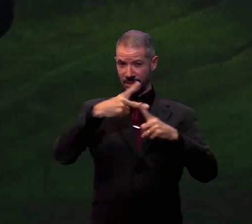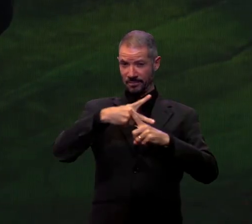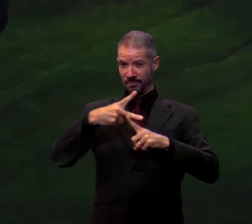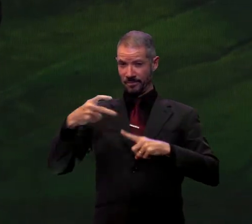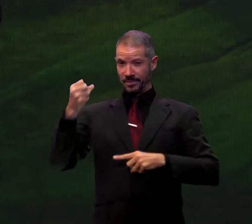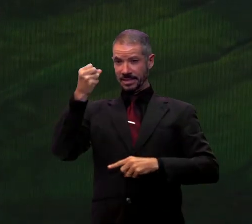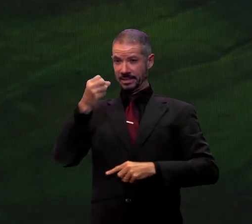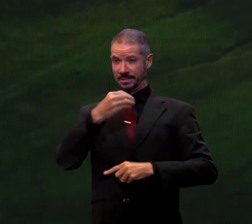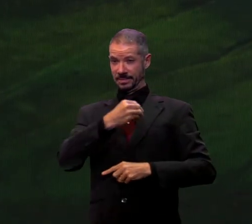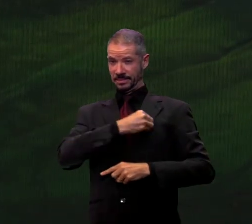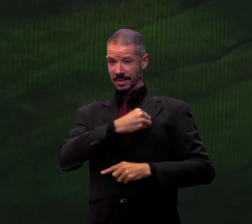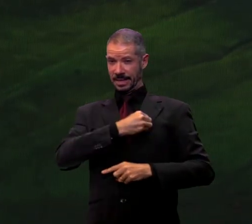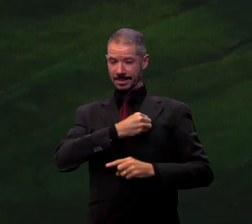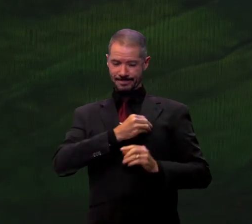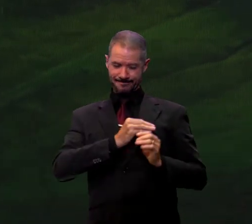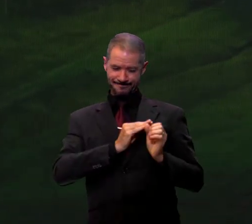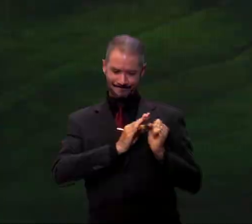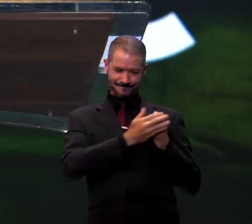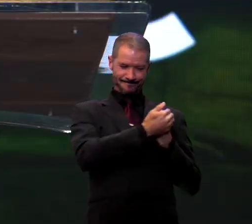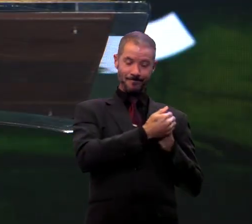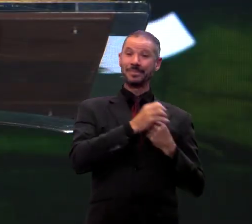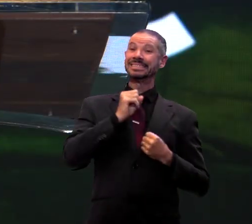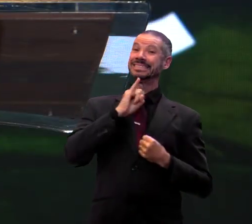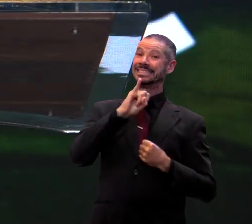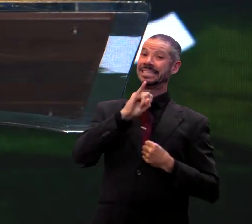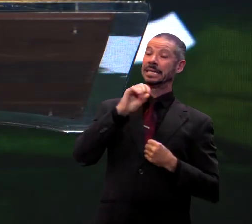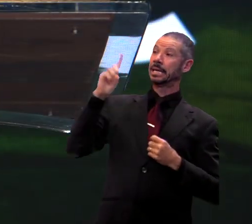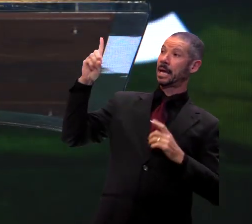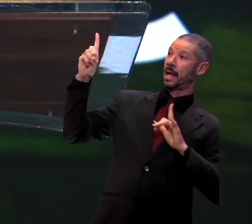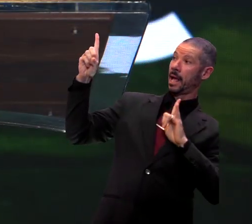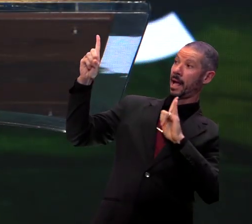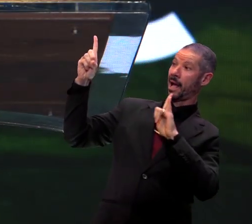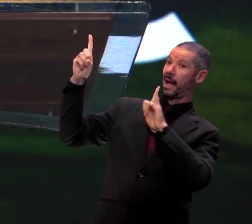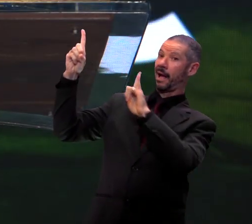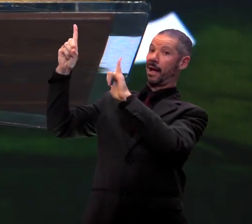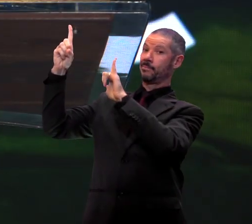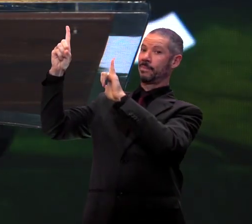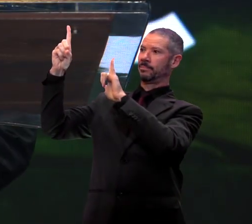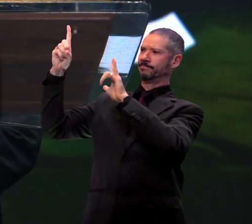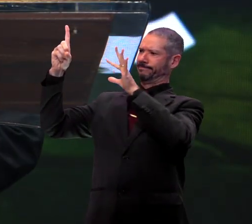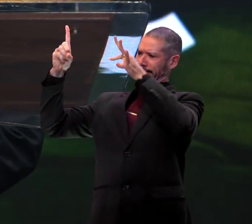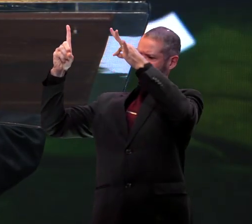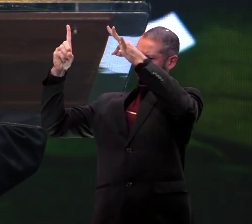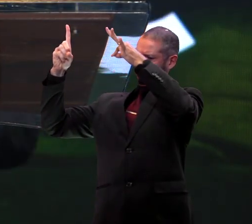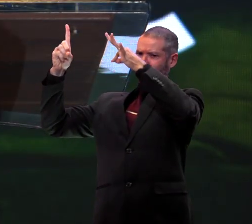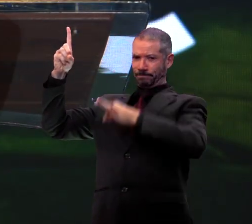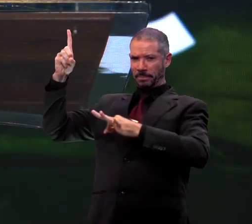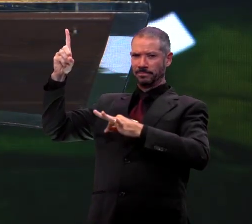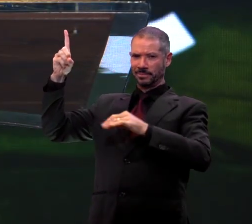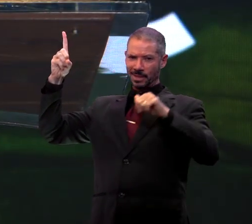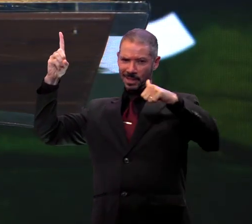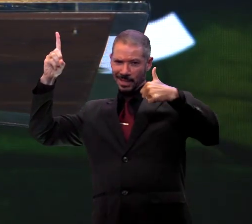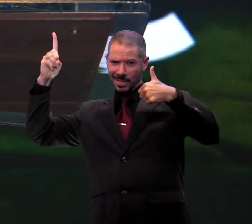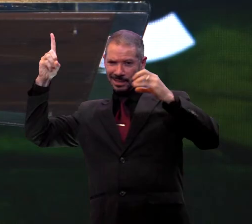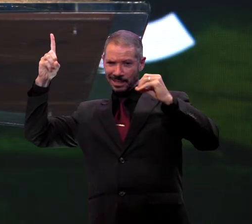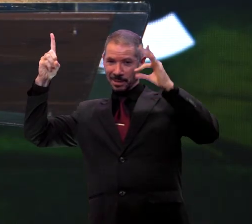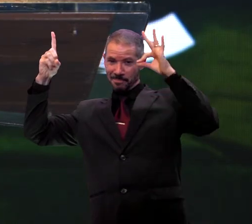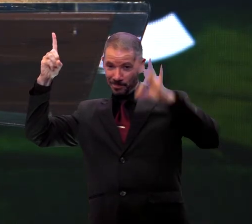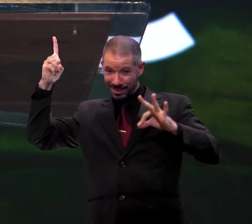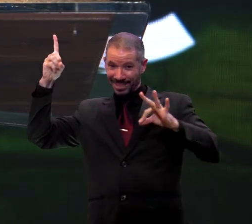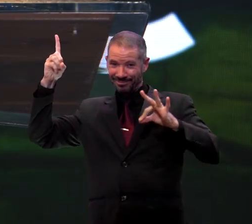pecado da omissão se você ama a Deus integralmente. Eu quero explicar isso para